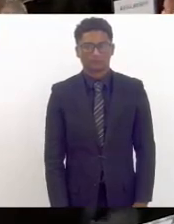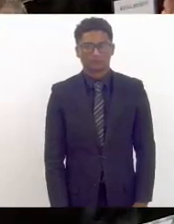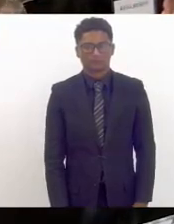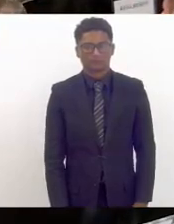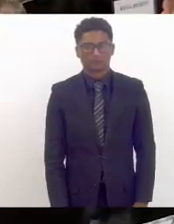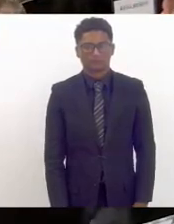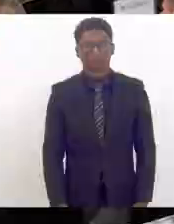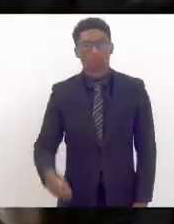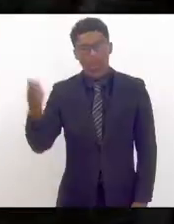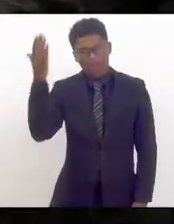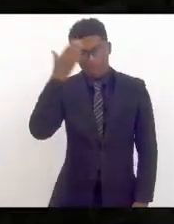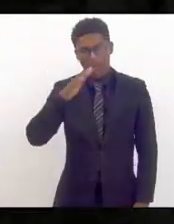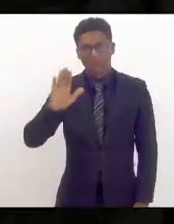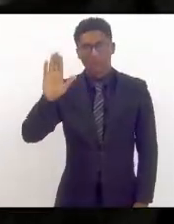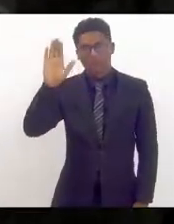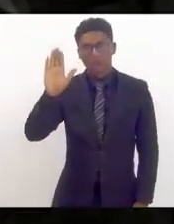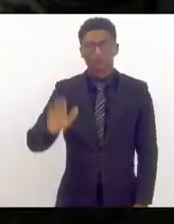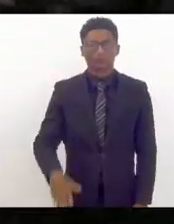Assim o prometo.